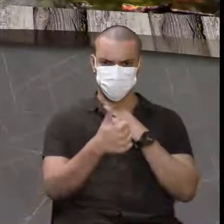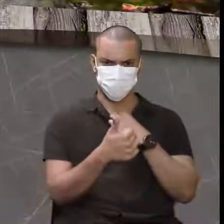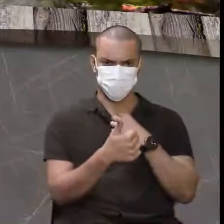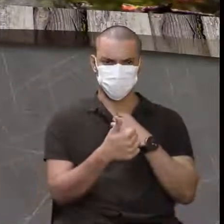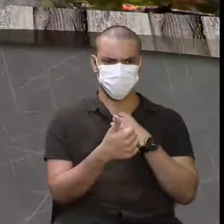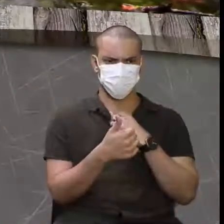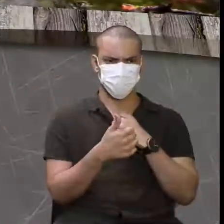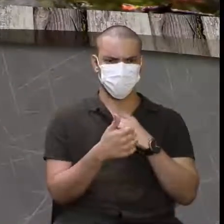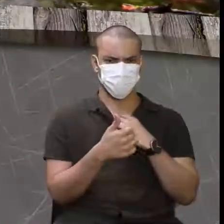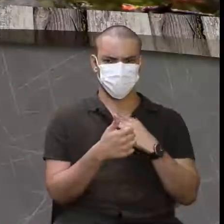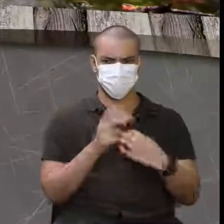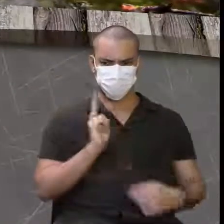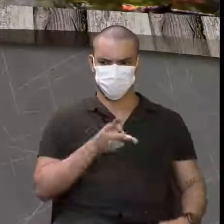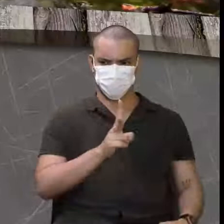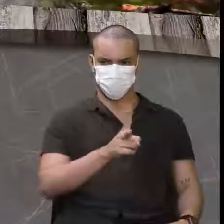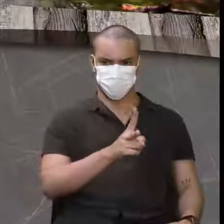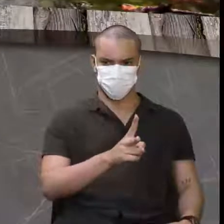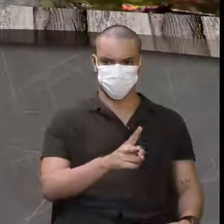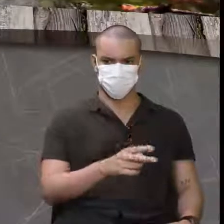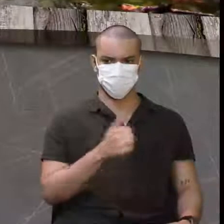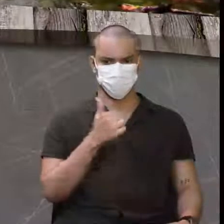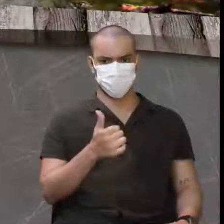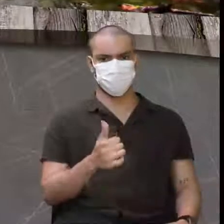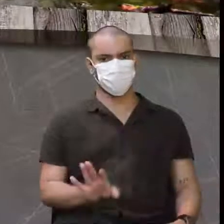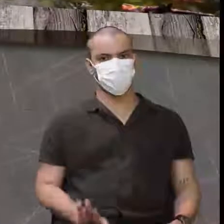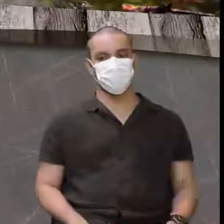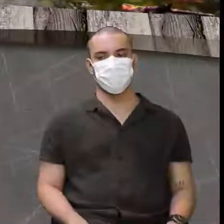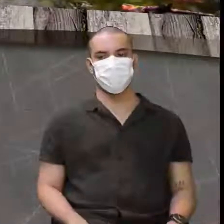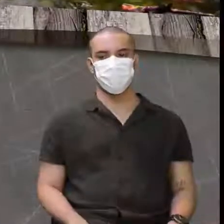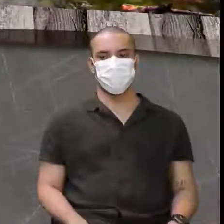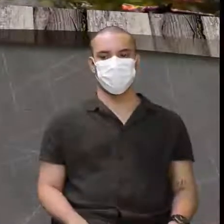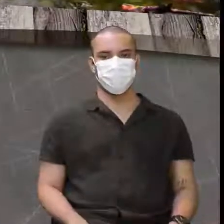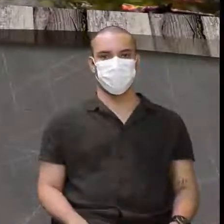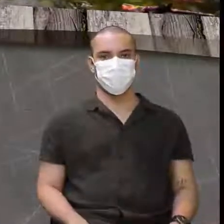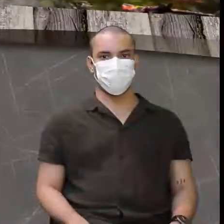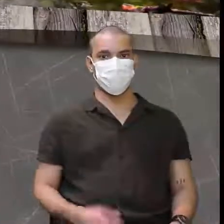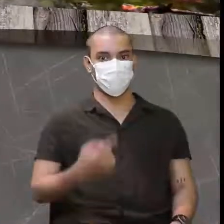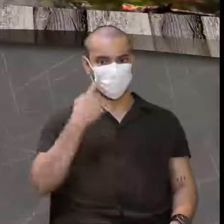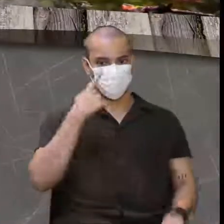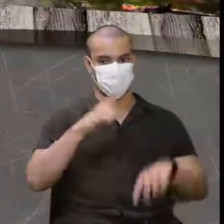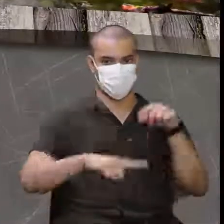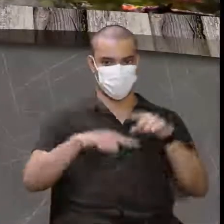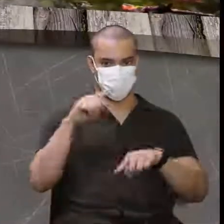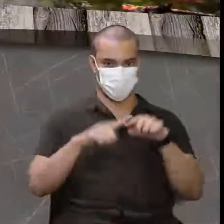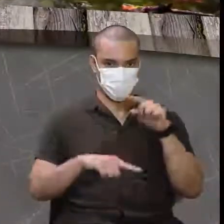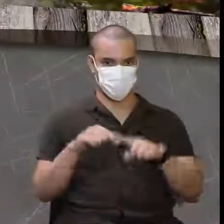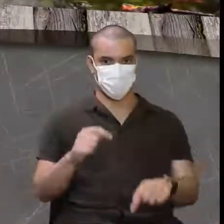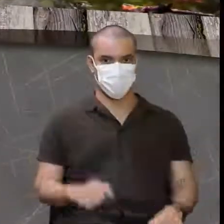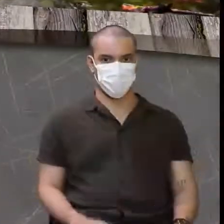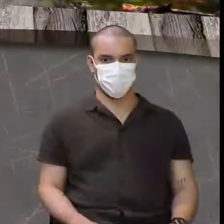aí? Vamos seguindo? Vamos lá, então. Se liga no material aí.